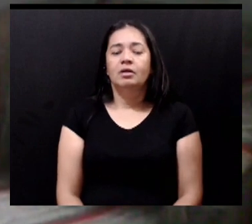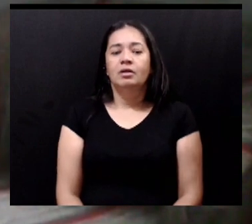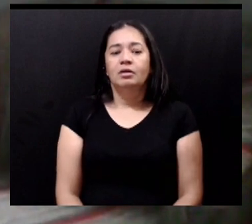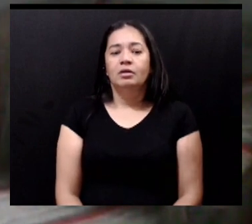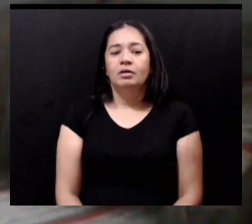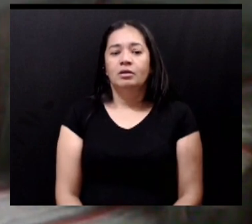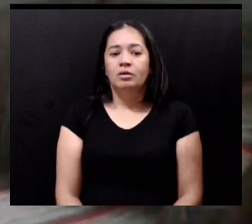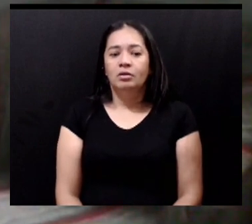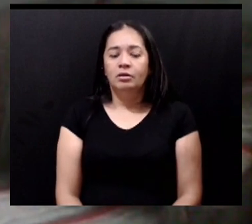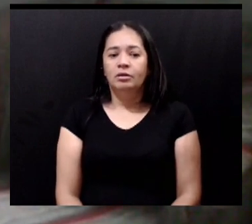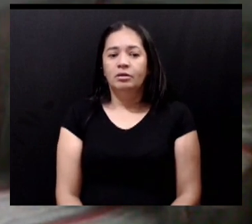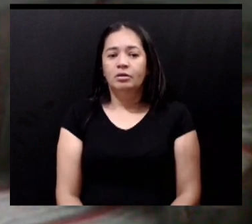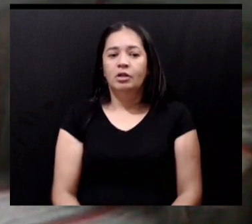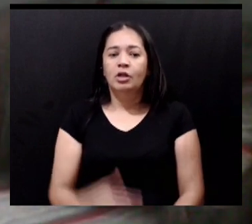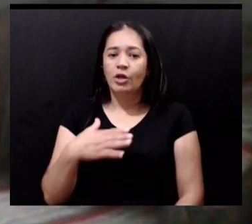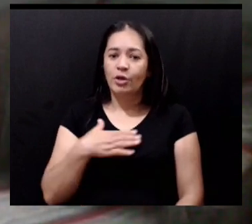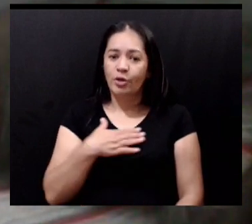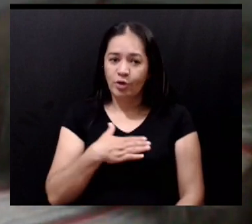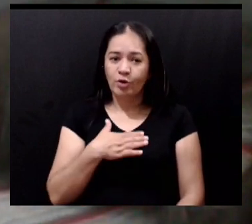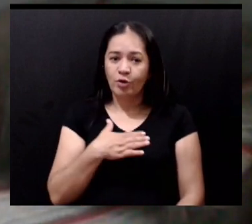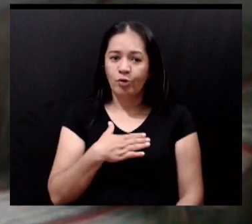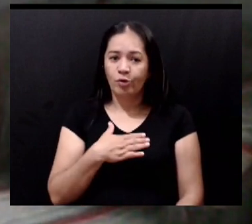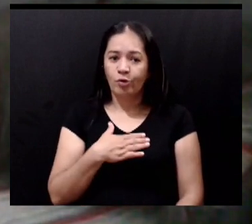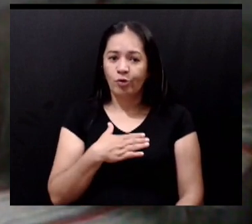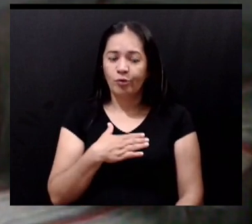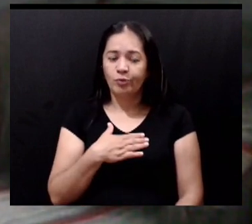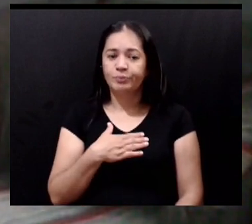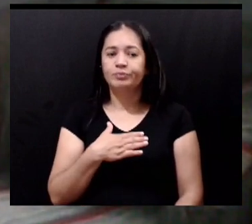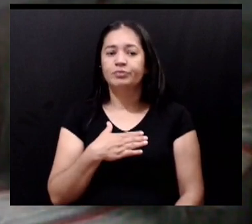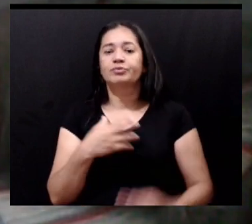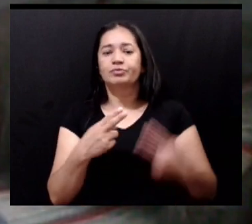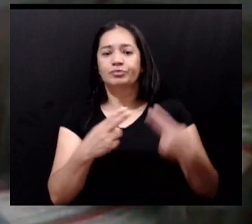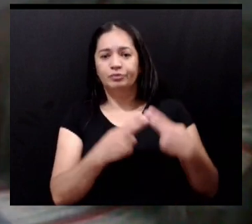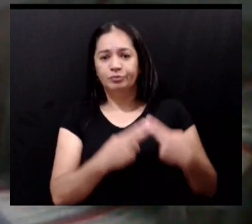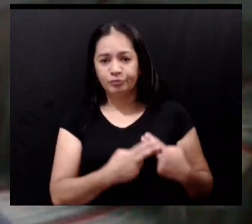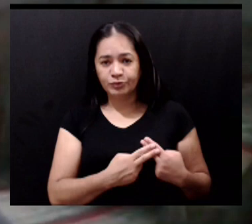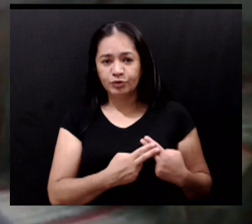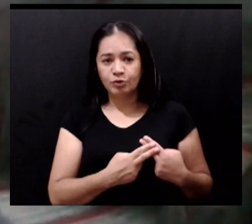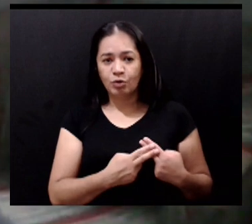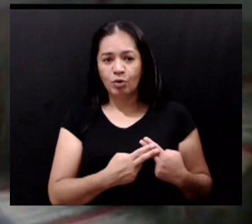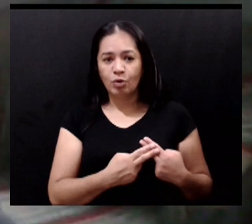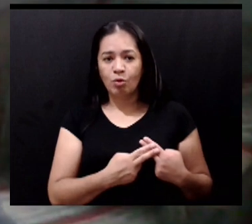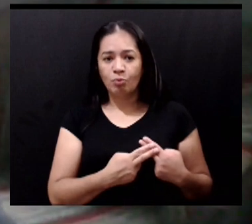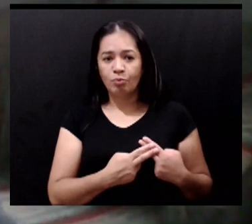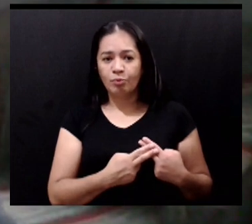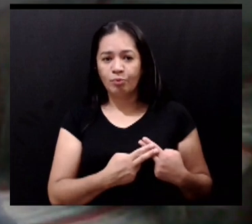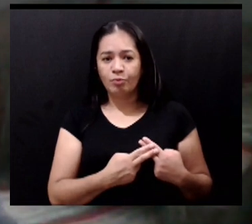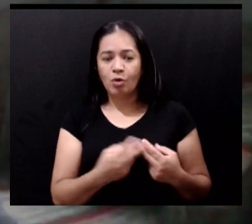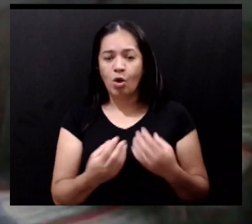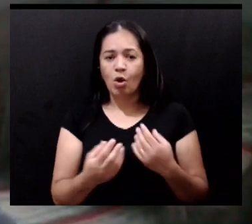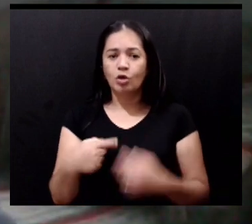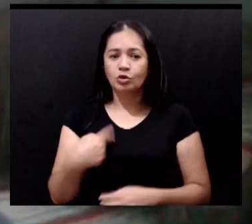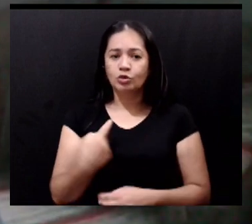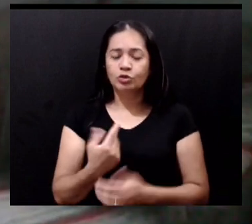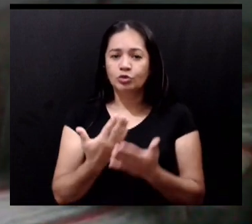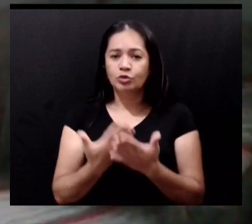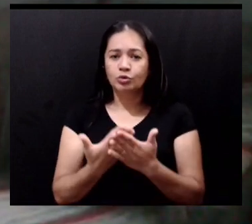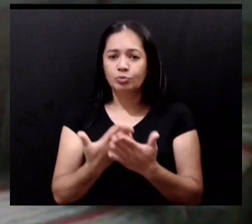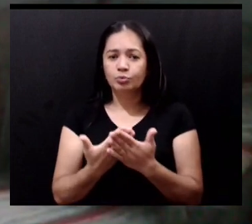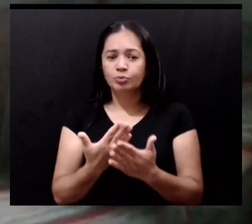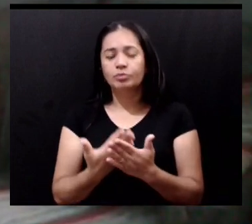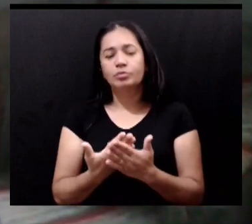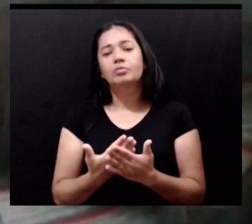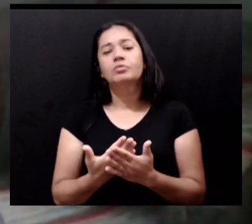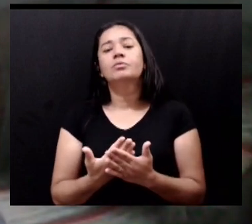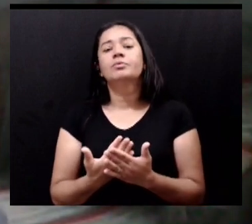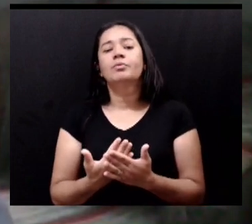muito de falar sobre luto antecipatório, né? Quando estudamos, muitas vezes nós ficamos pensando, quais os tipos